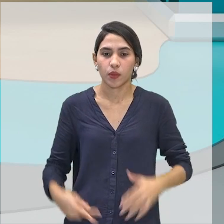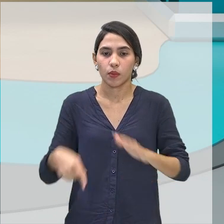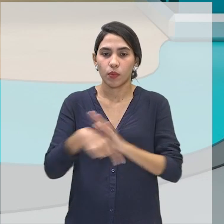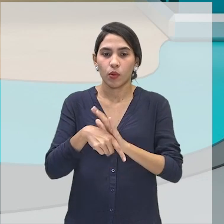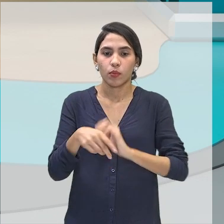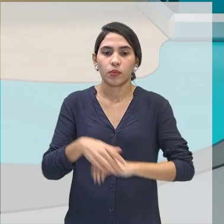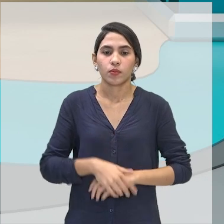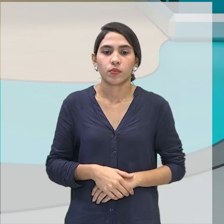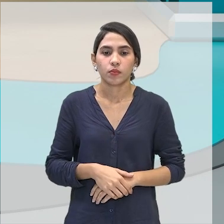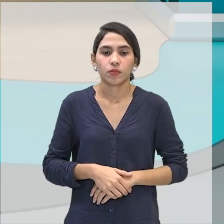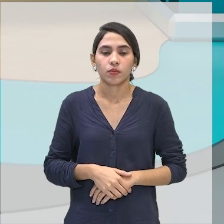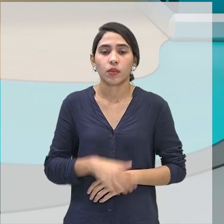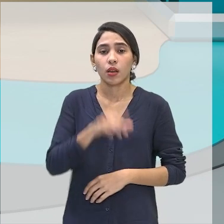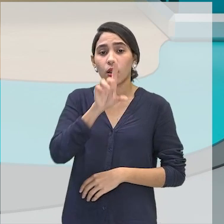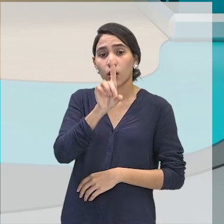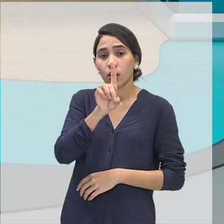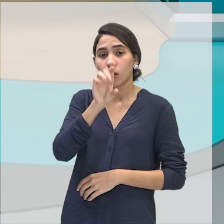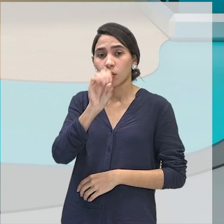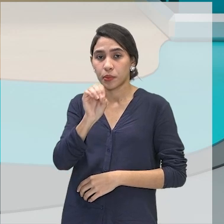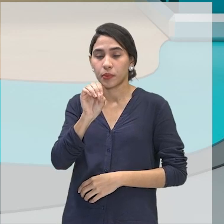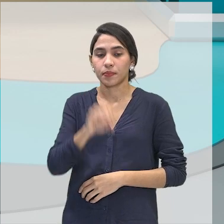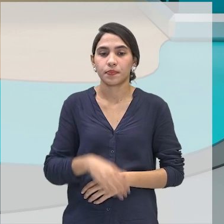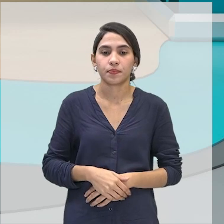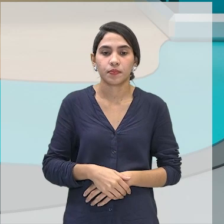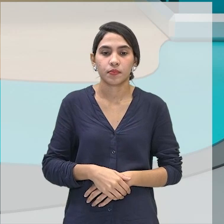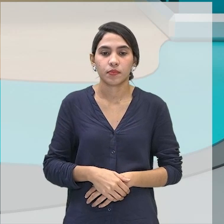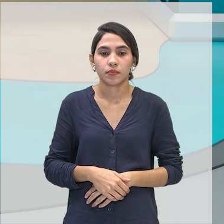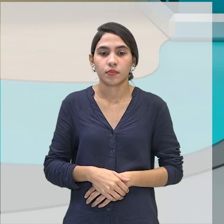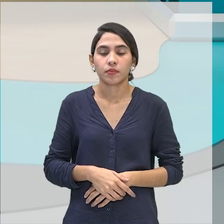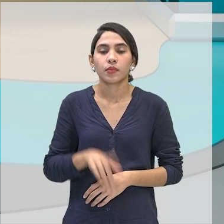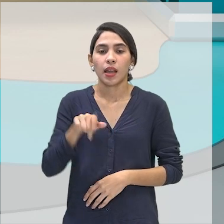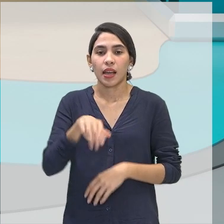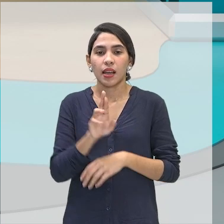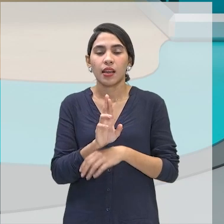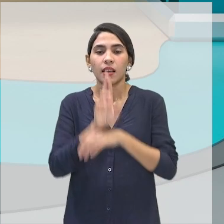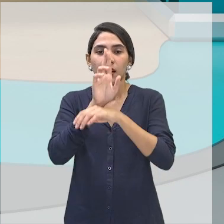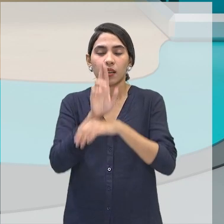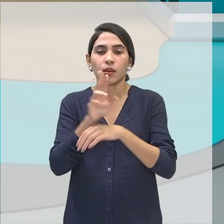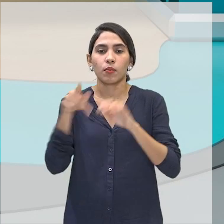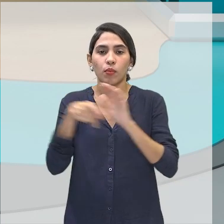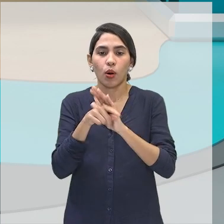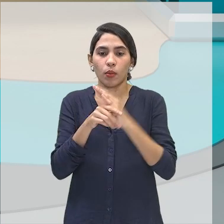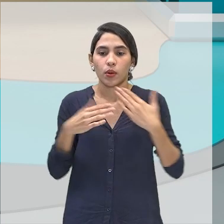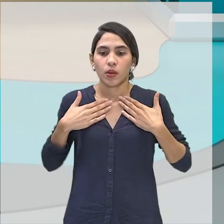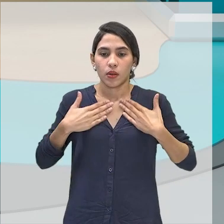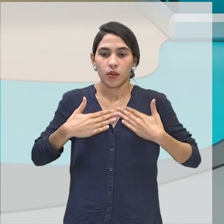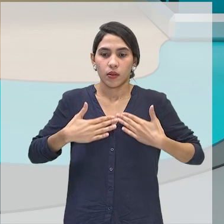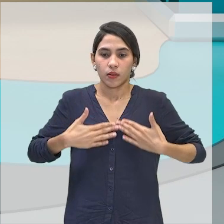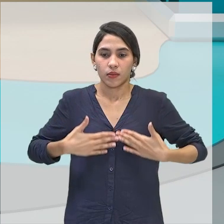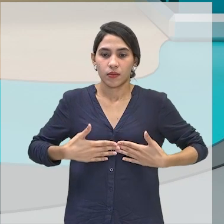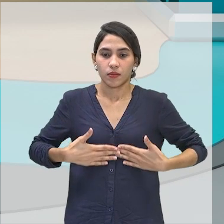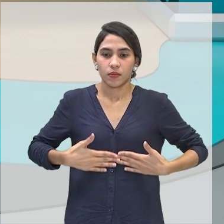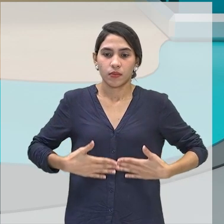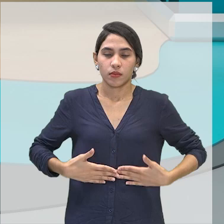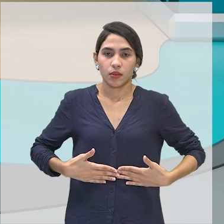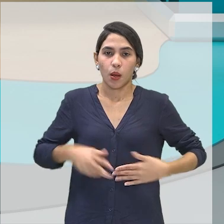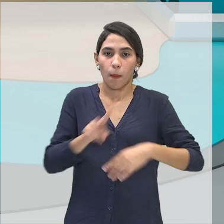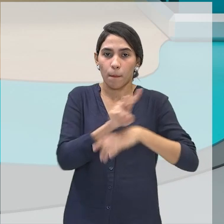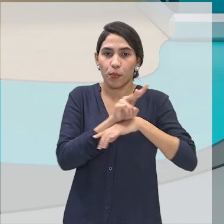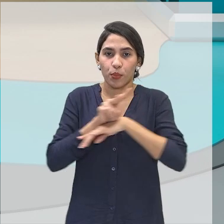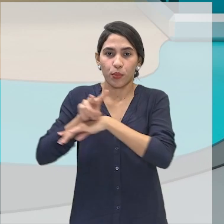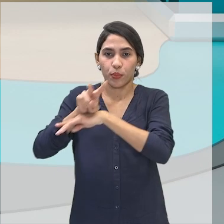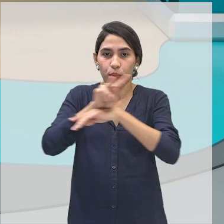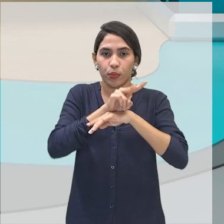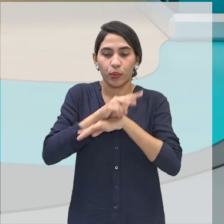bogu é o do, que é a parte responsável por proteger o abdômen